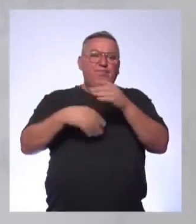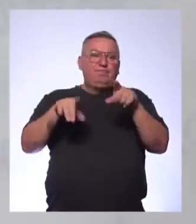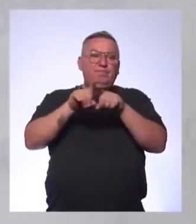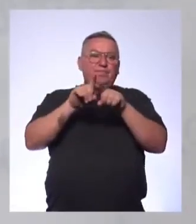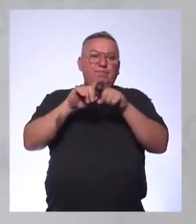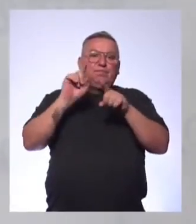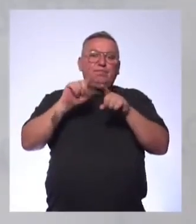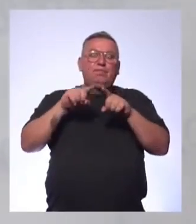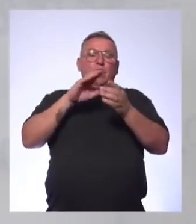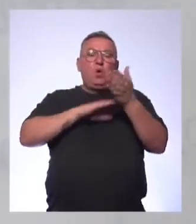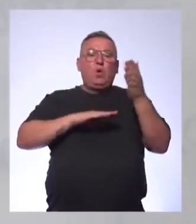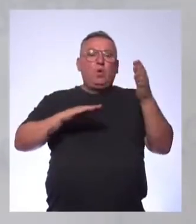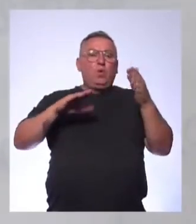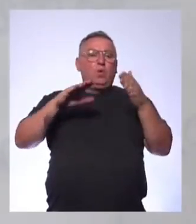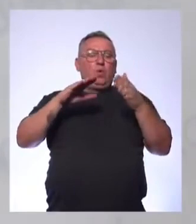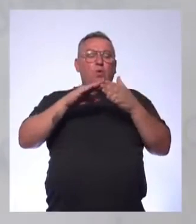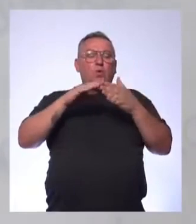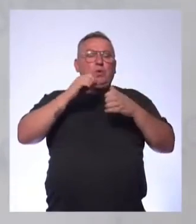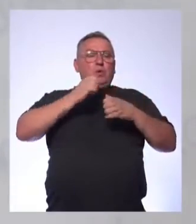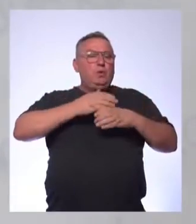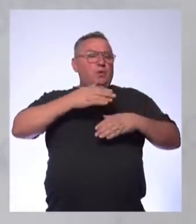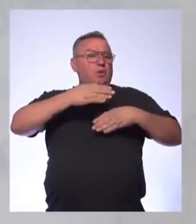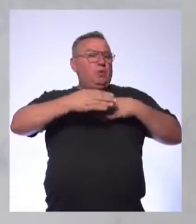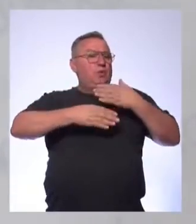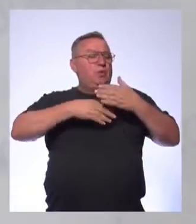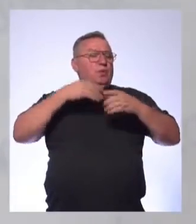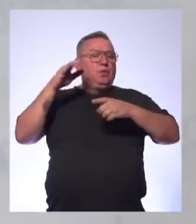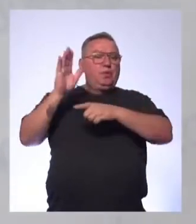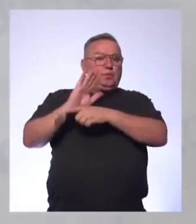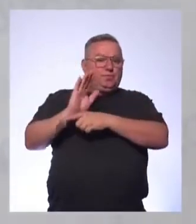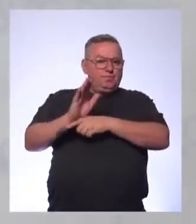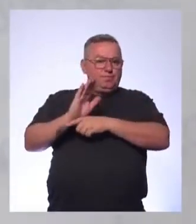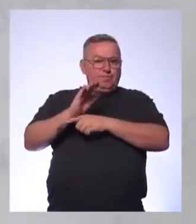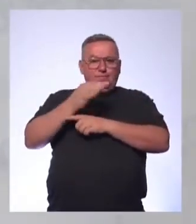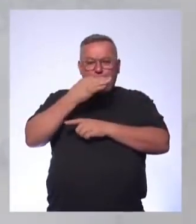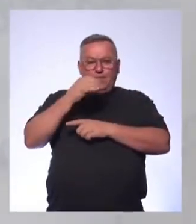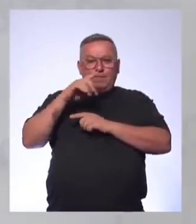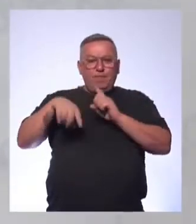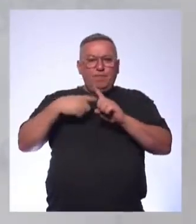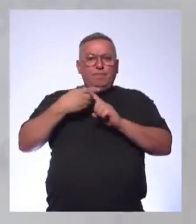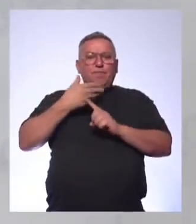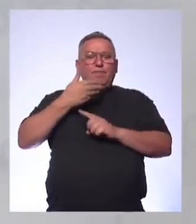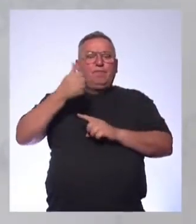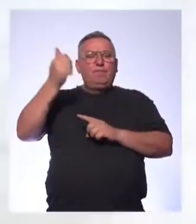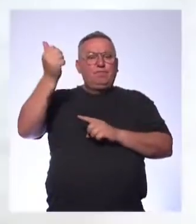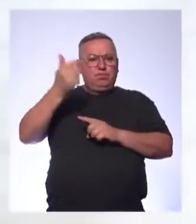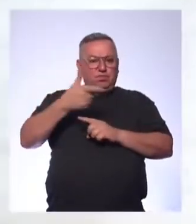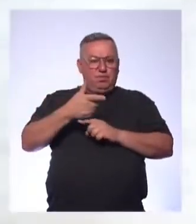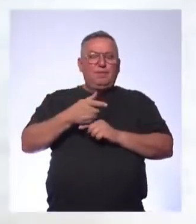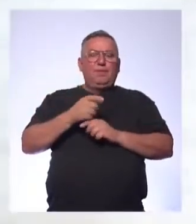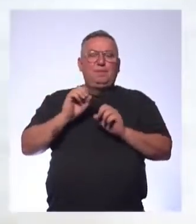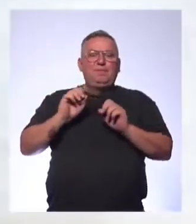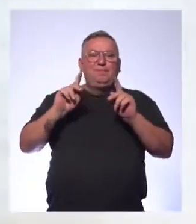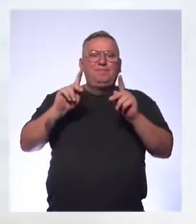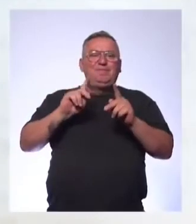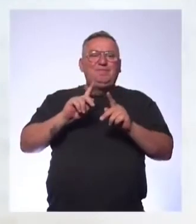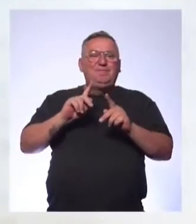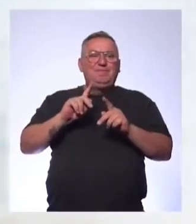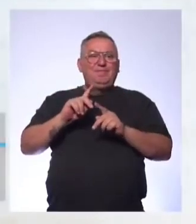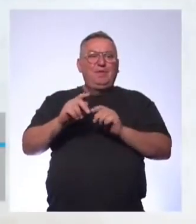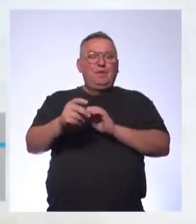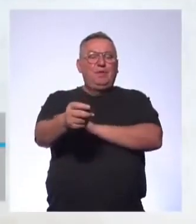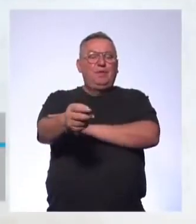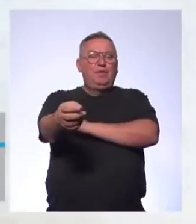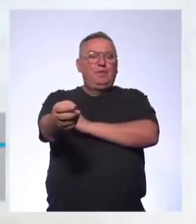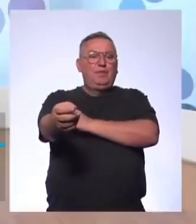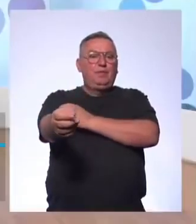embaixo tem todos os slides, os vídeos Eu achei aqui mais fácil para achar, tá bom? Quer completar mais